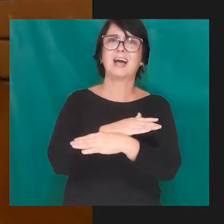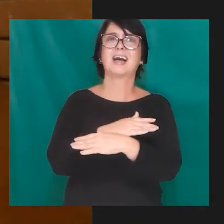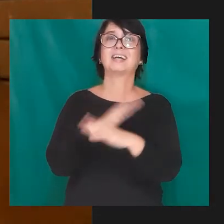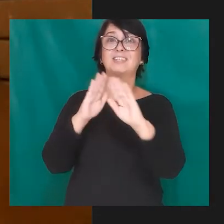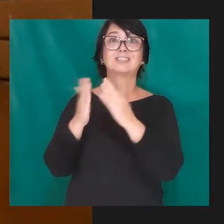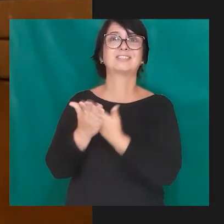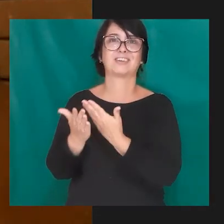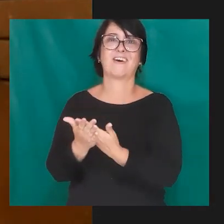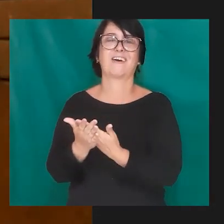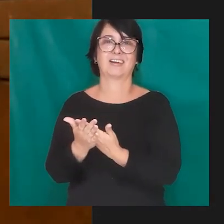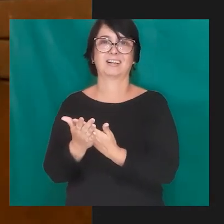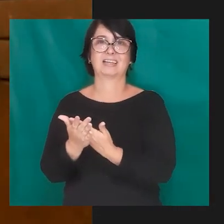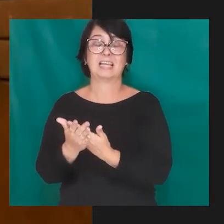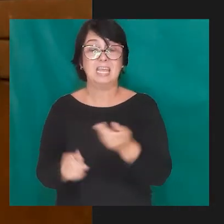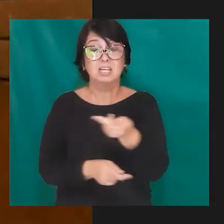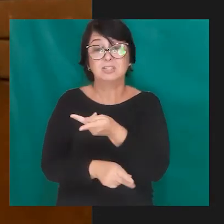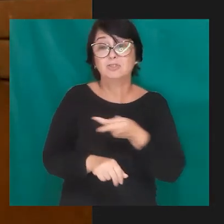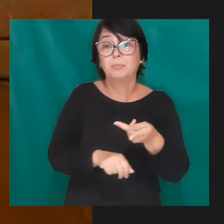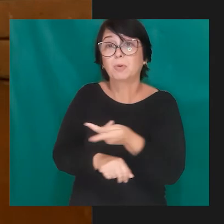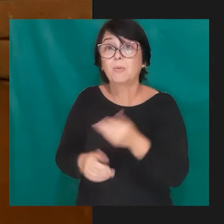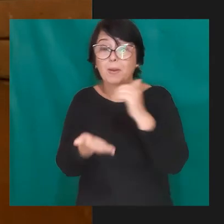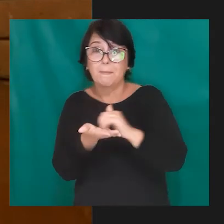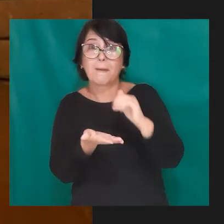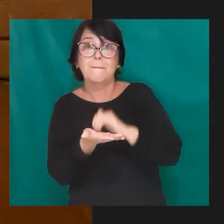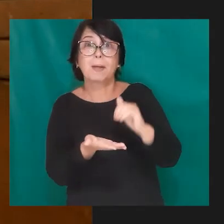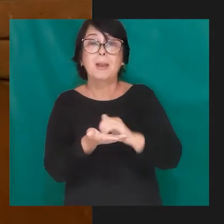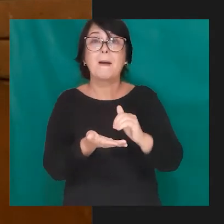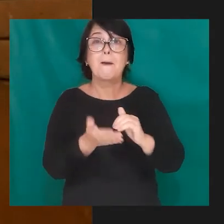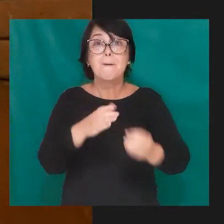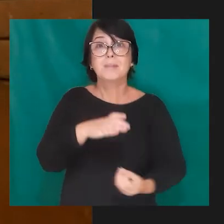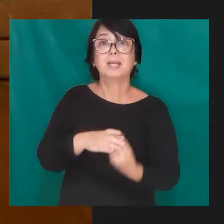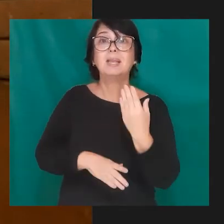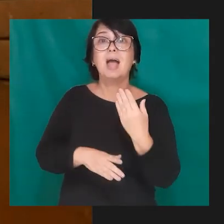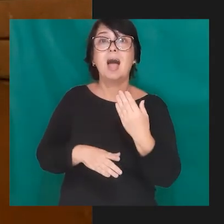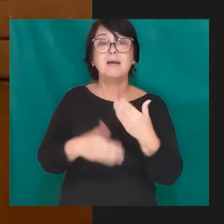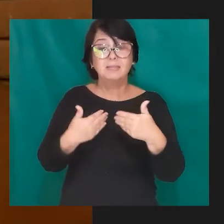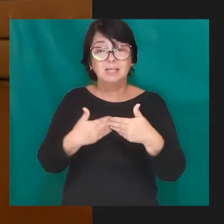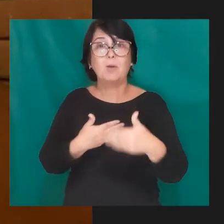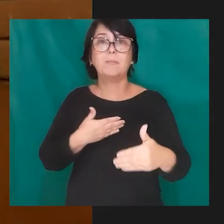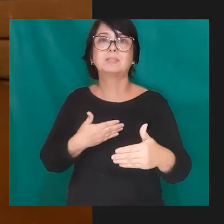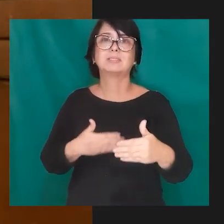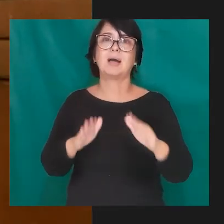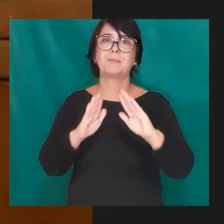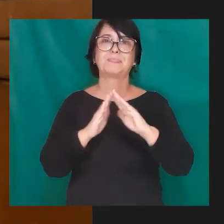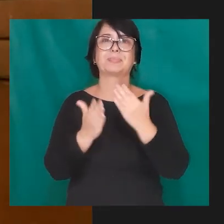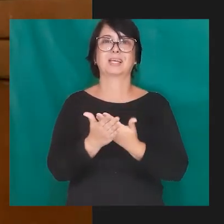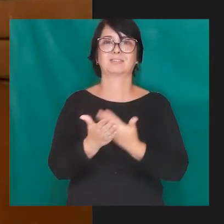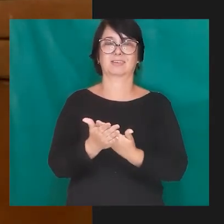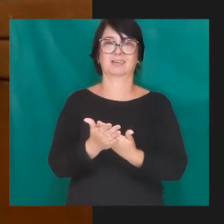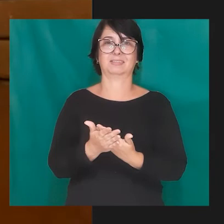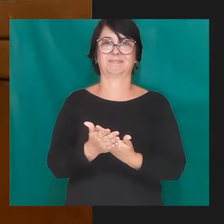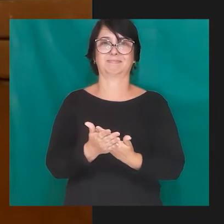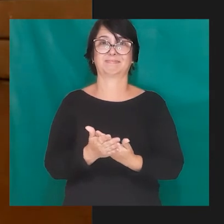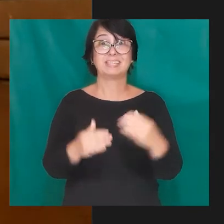essa triagem, que ela acaba acontecendo de forma natural. Porque a primeira coisa que a gente, as cidades, quando pedem para